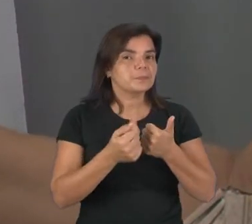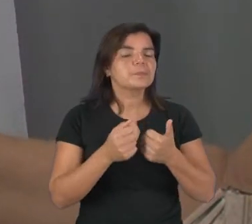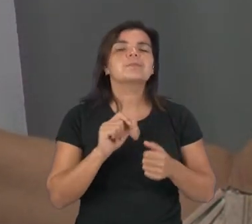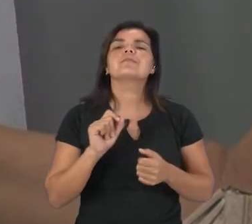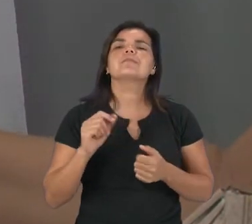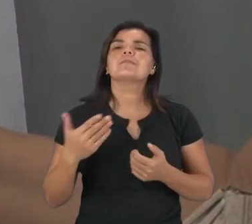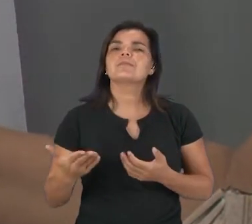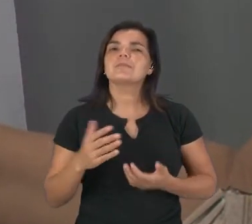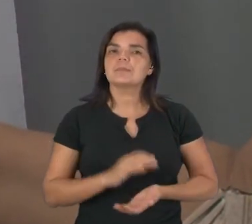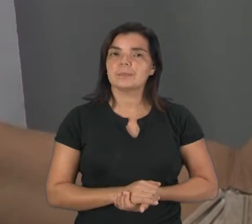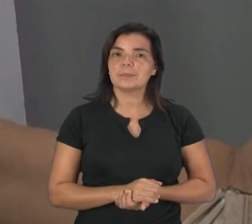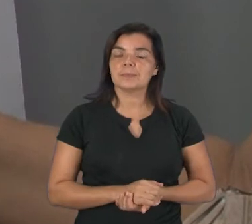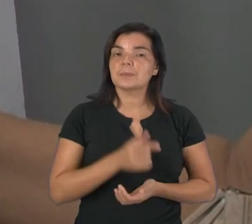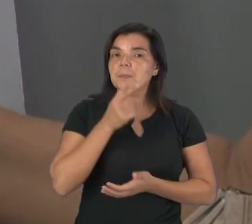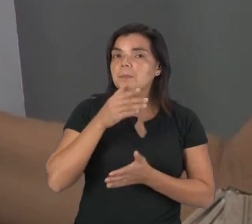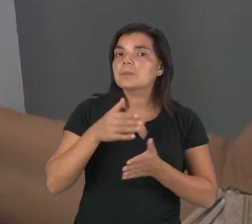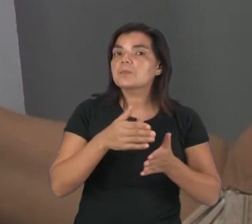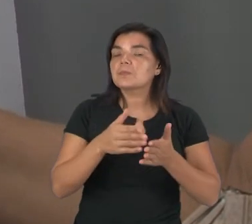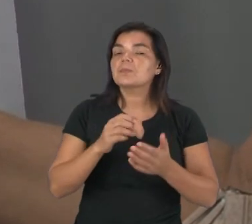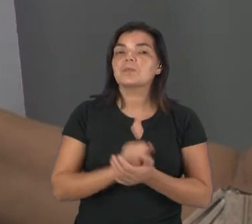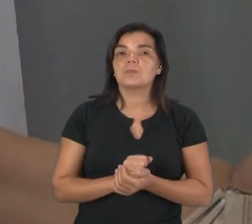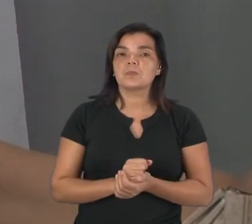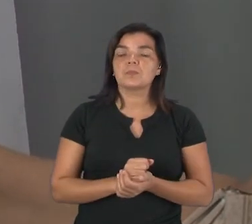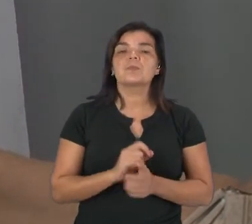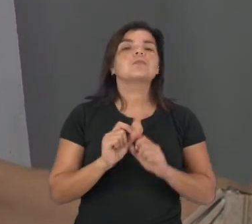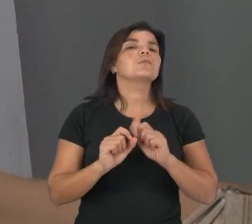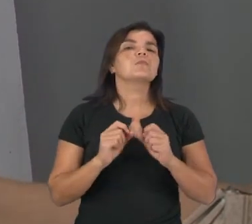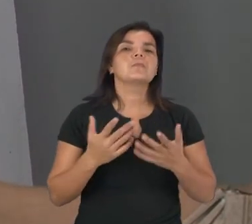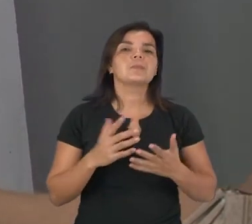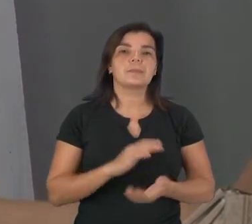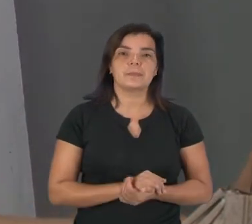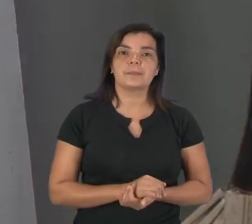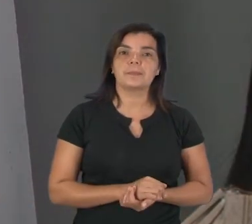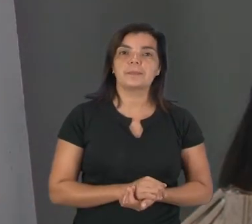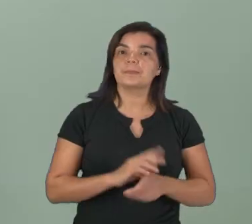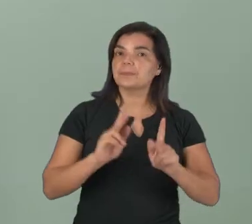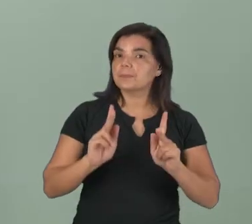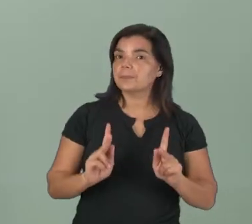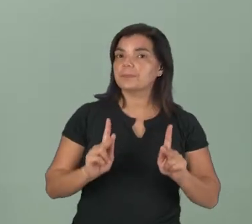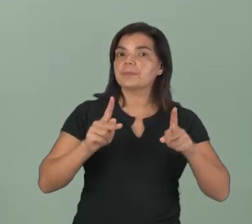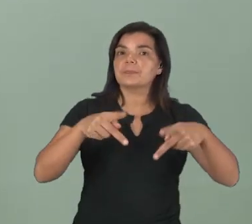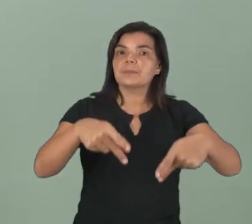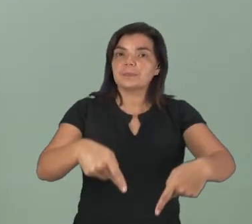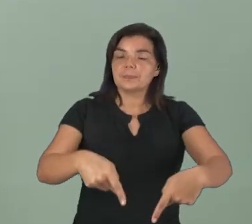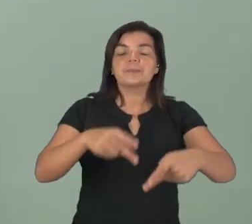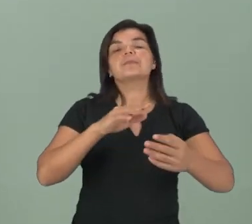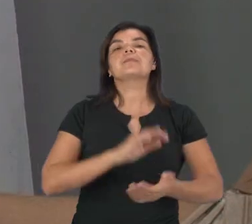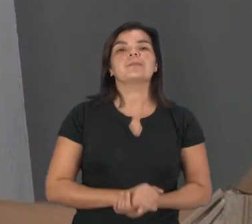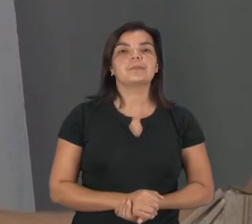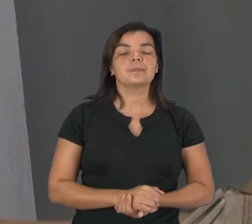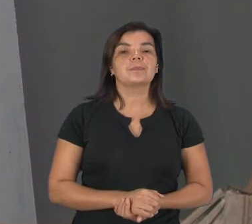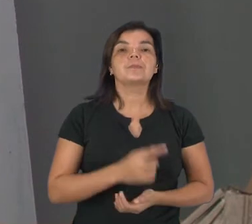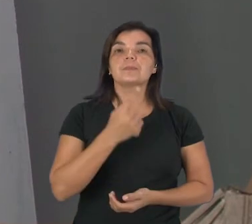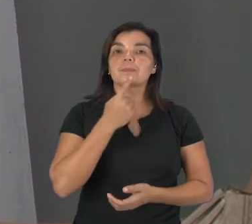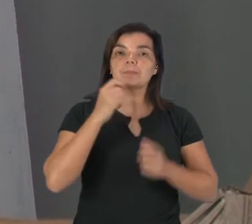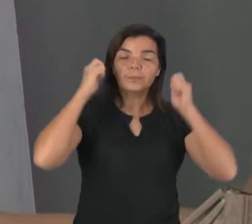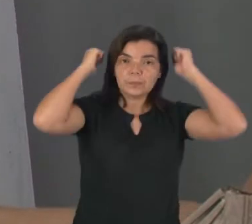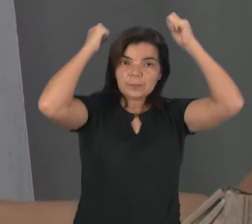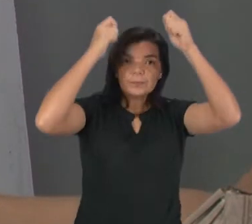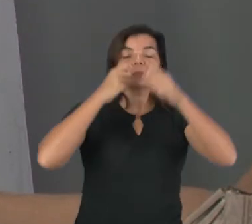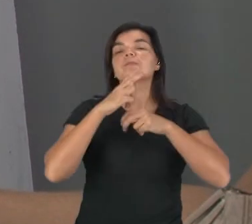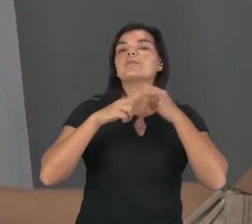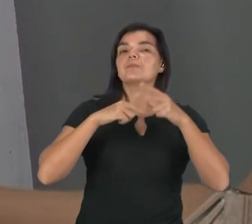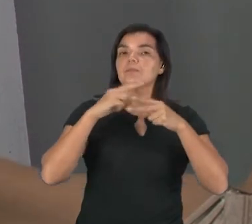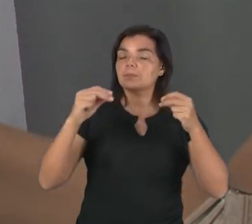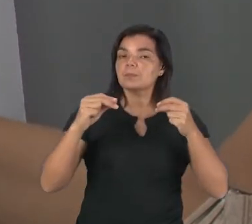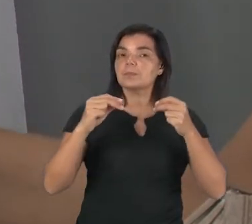Muito bem, isso aqui no meio do rio. Atravessando o rio, o que é? É a ponte. Era a ponte que a Chapeuzinho Vermelho